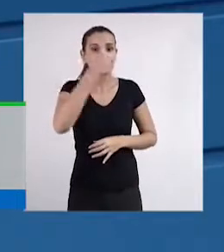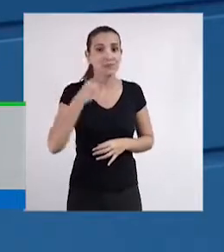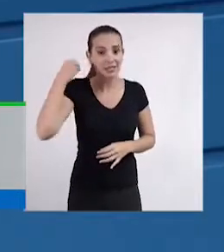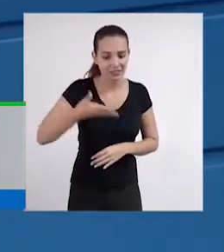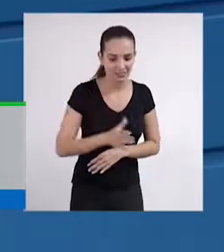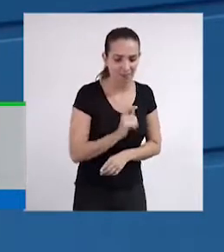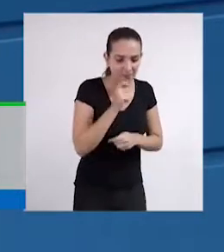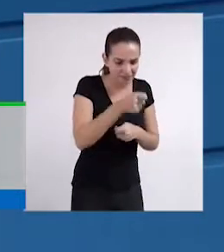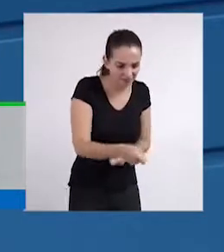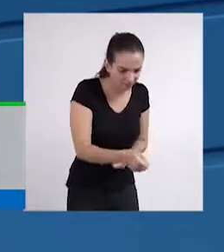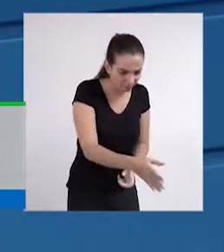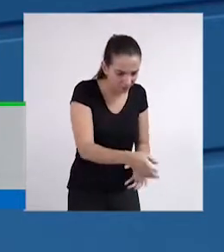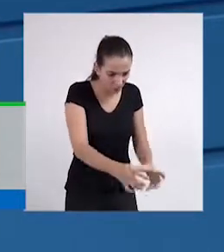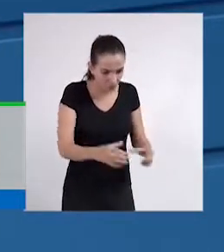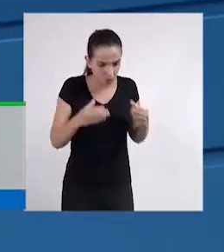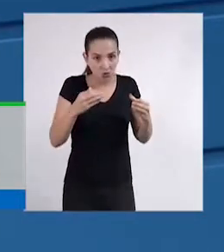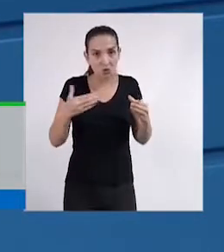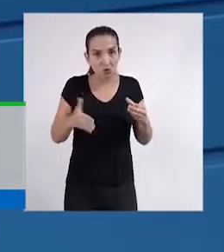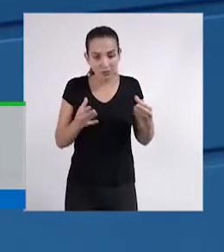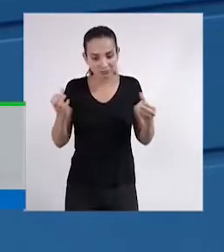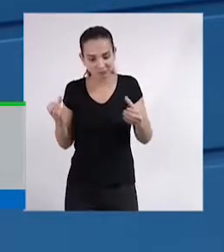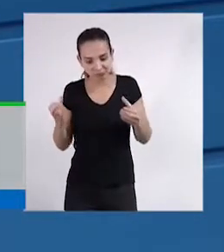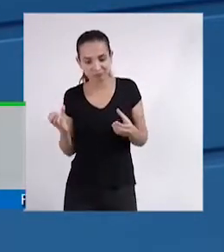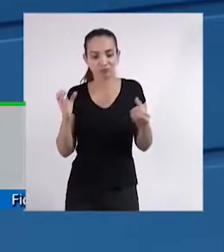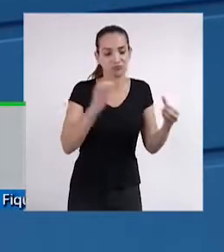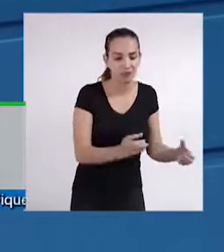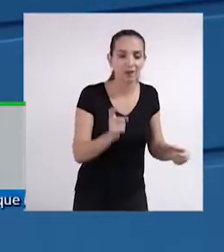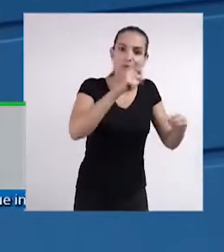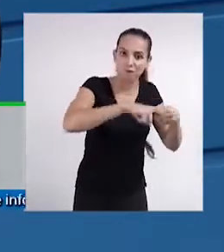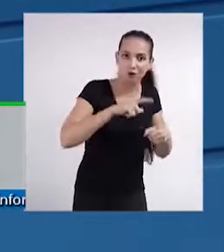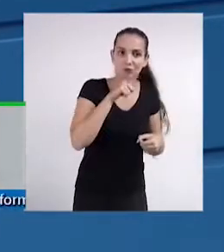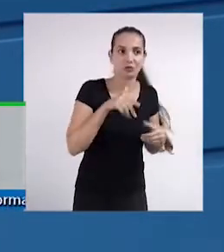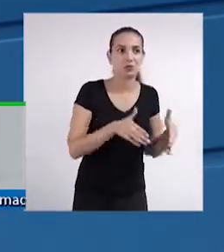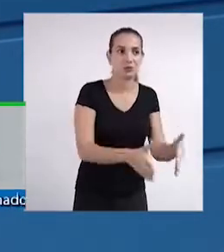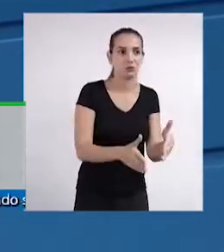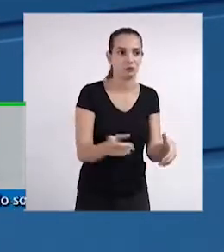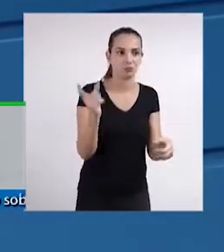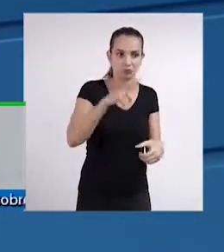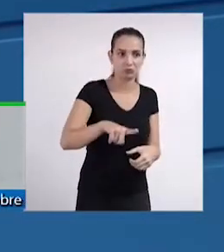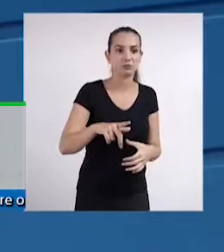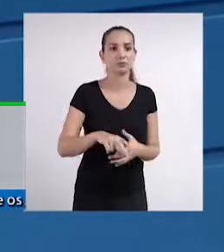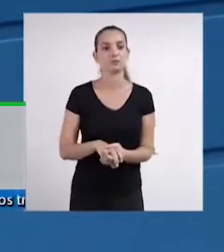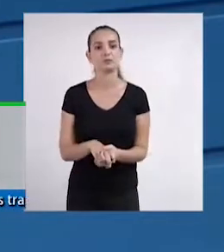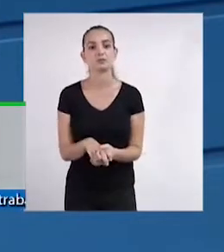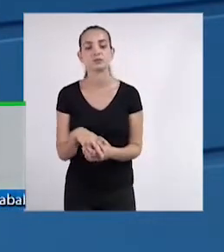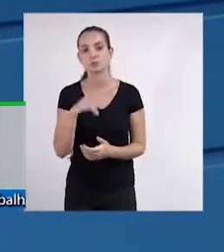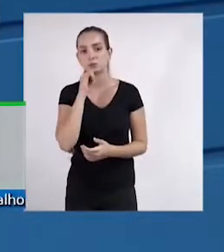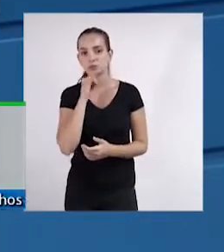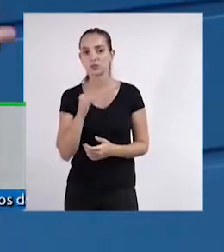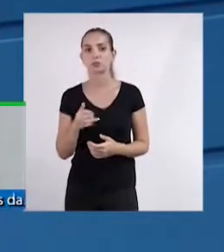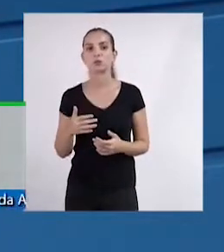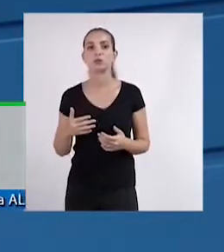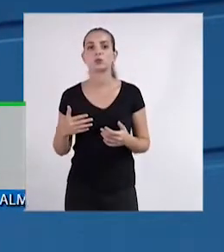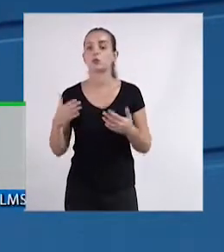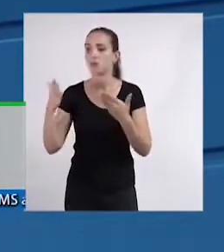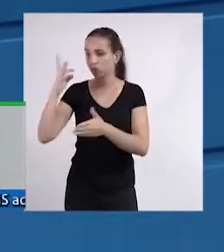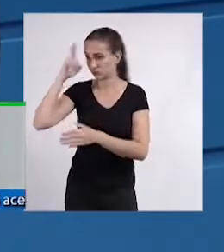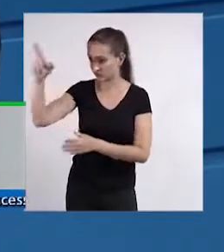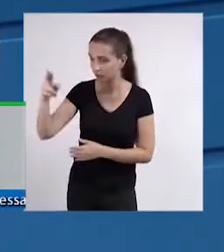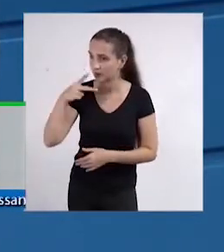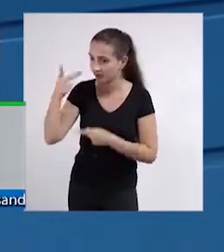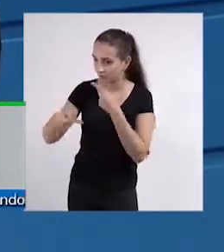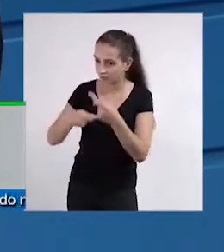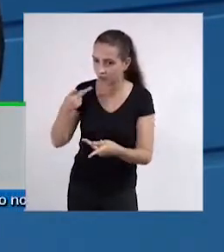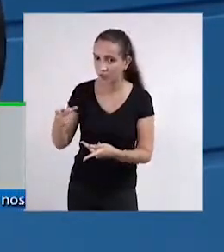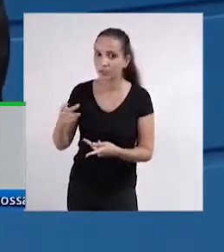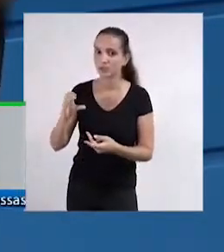esses países têm a cultura de poder desenvolver isso. Agora, evidente, Vossa Excelência fala do jacaré, fala da curimba, fala